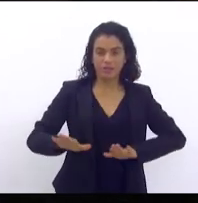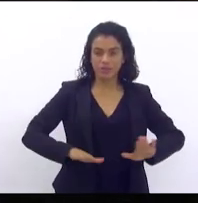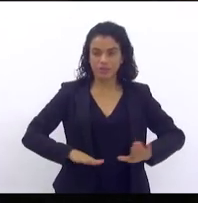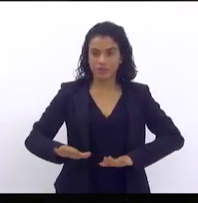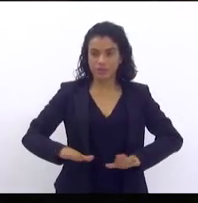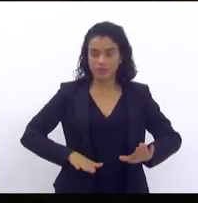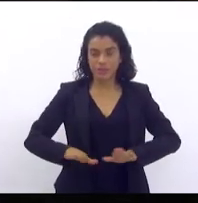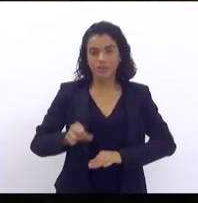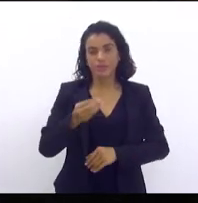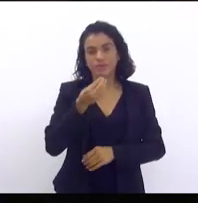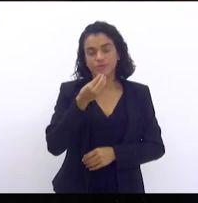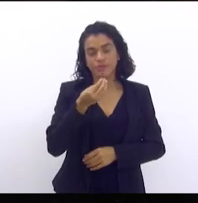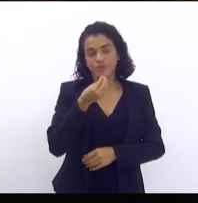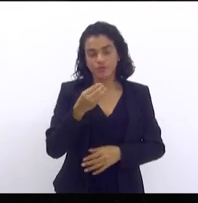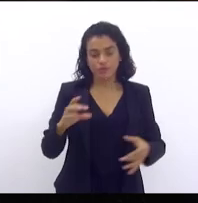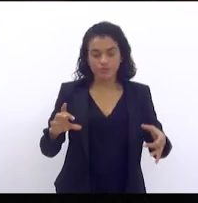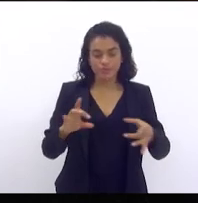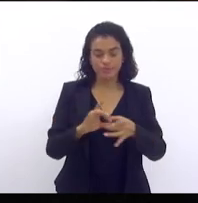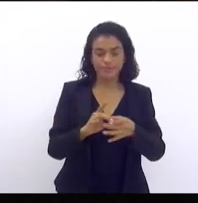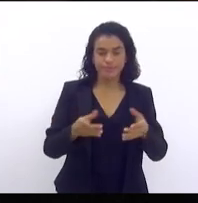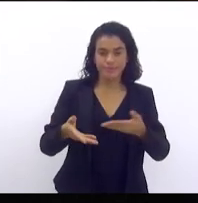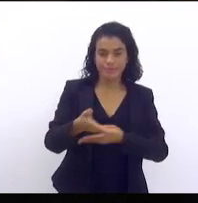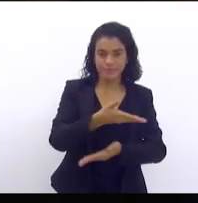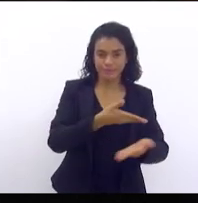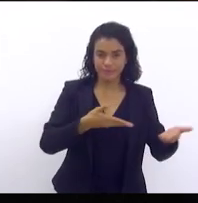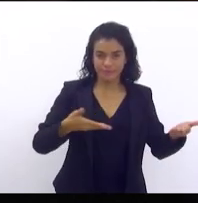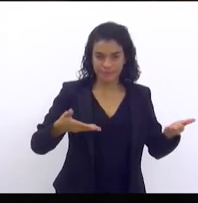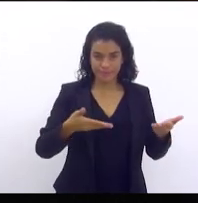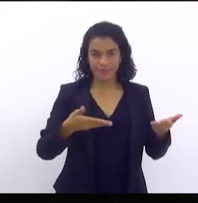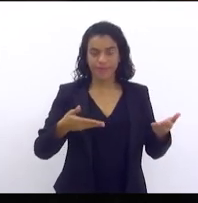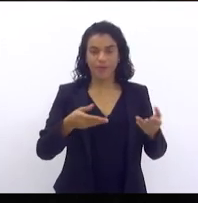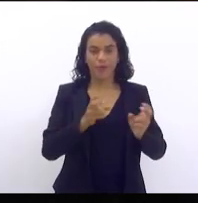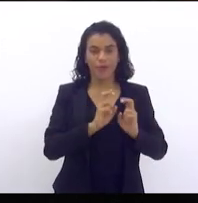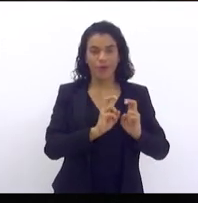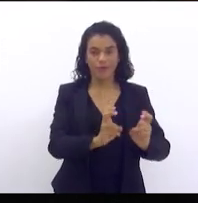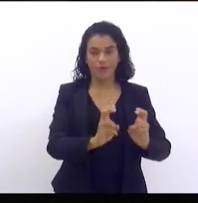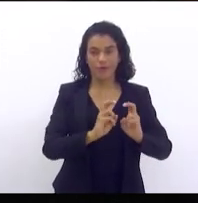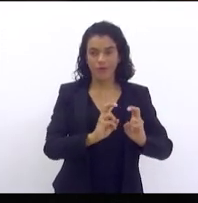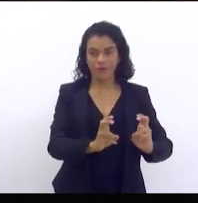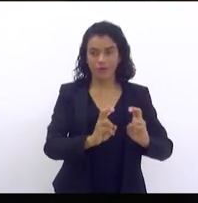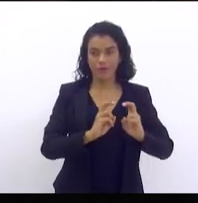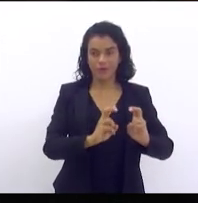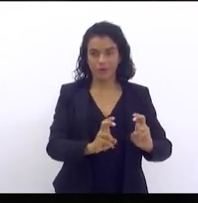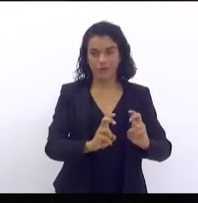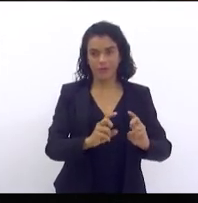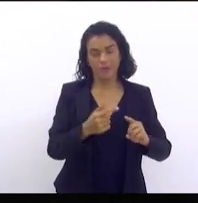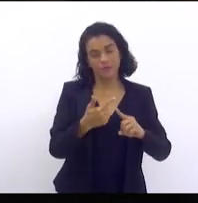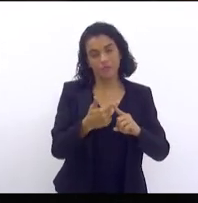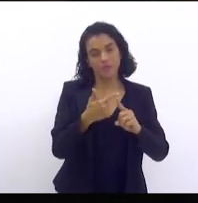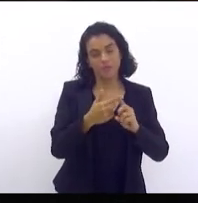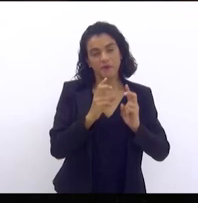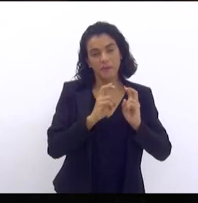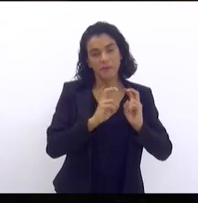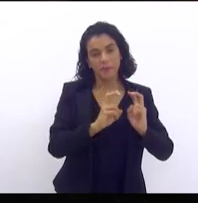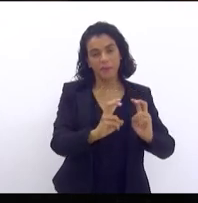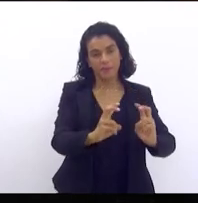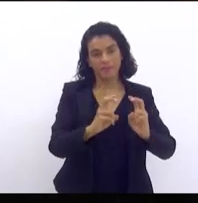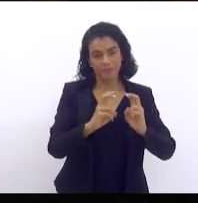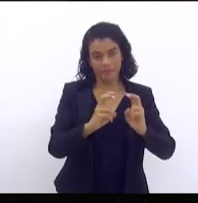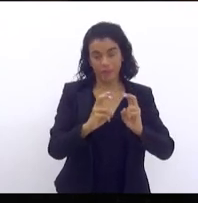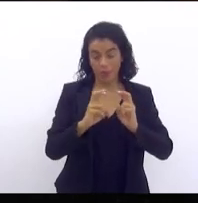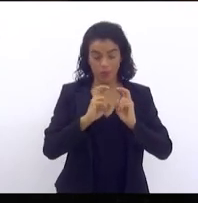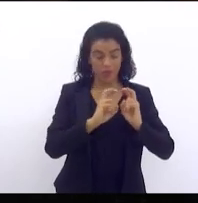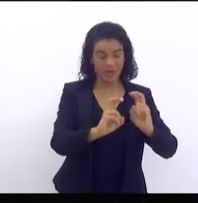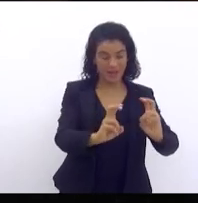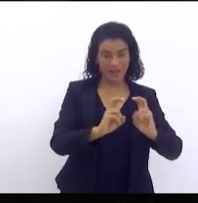Ele poderia ter integração com a ferrovia, porque vai cruzar a ferrovia, isto é, o trem